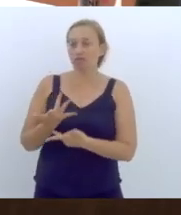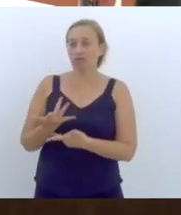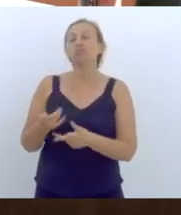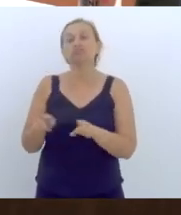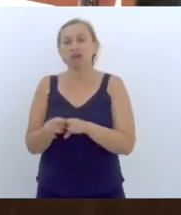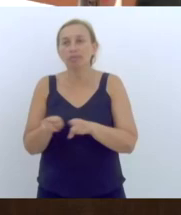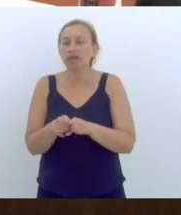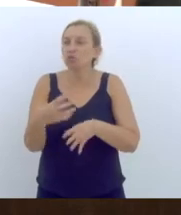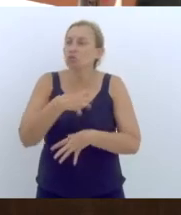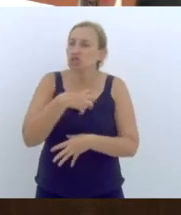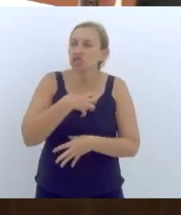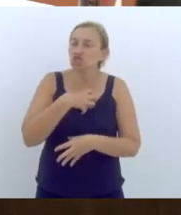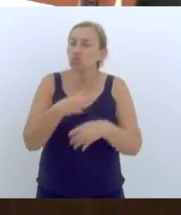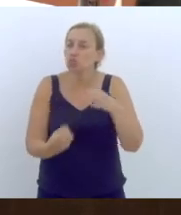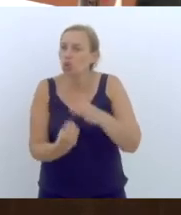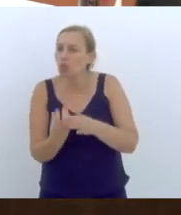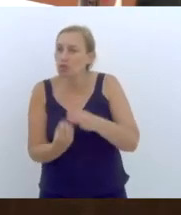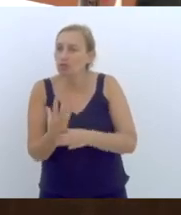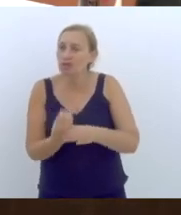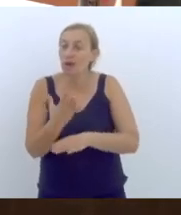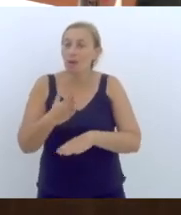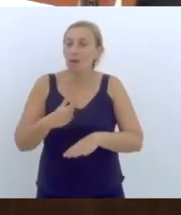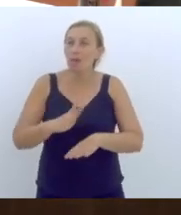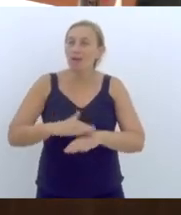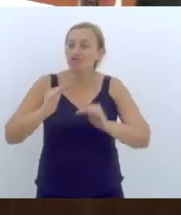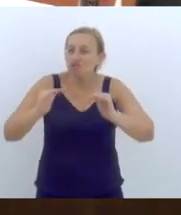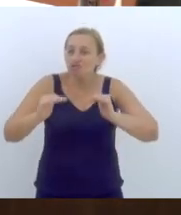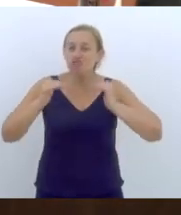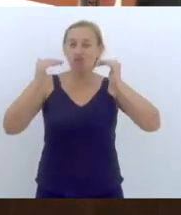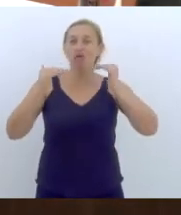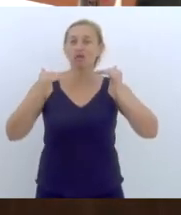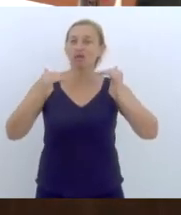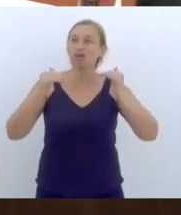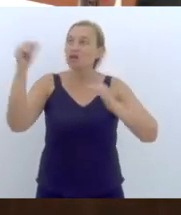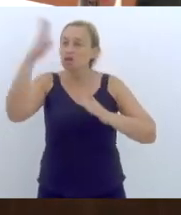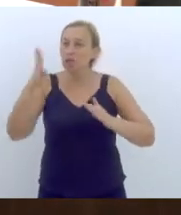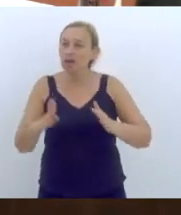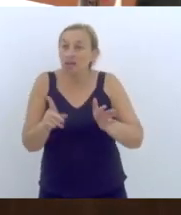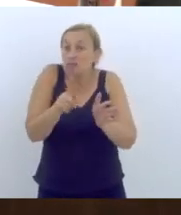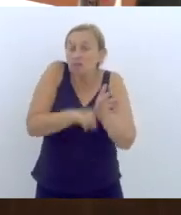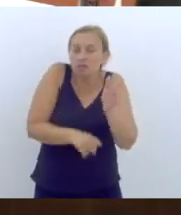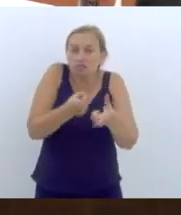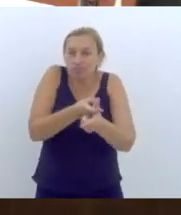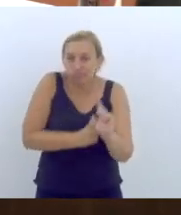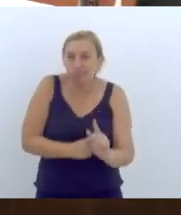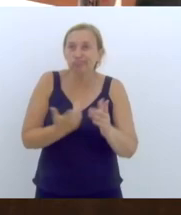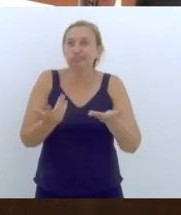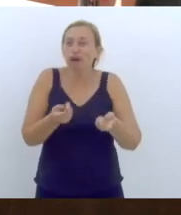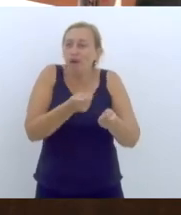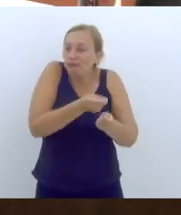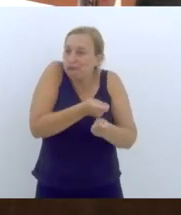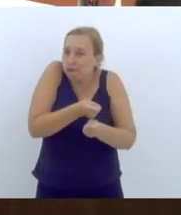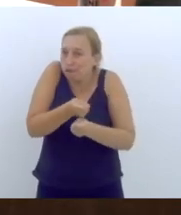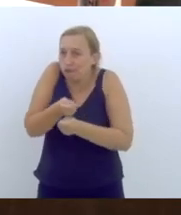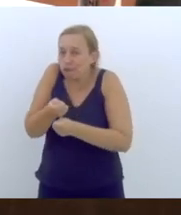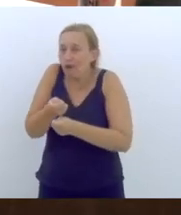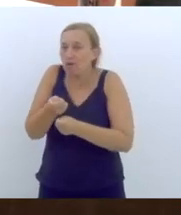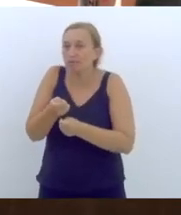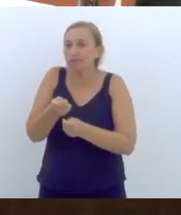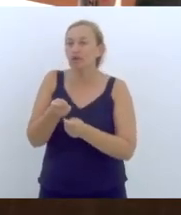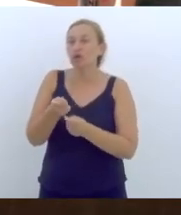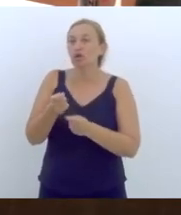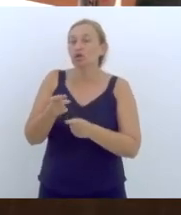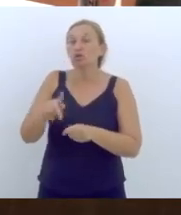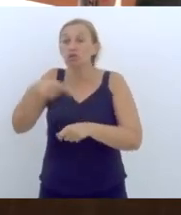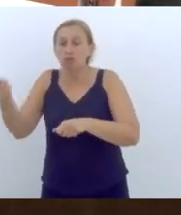também no sentido de uma produção mais soberana, em que o Brasil fique menos dependente da cadeia internacional para fazer a